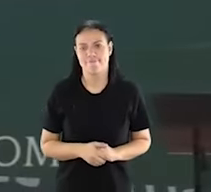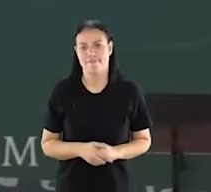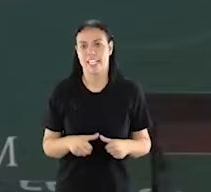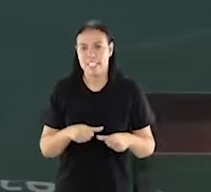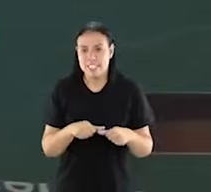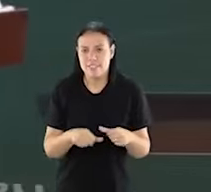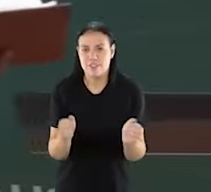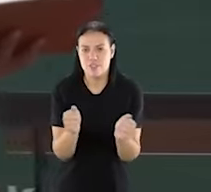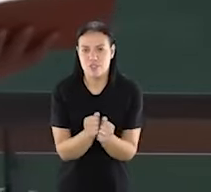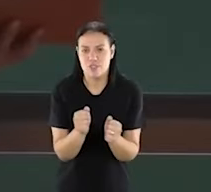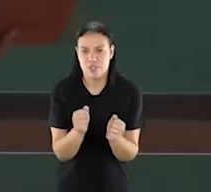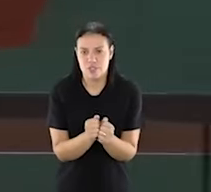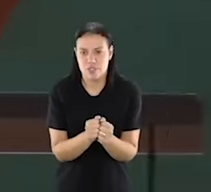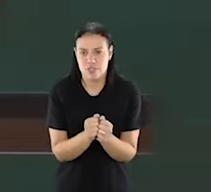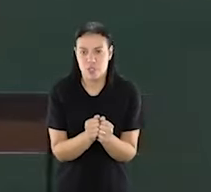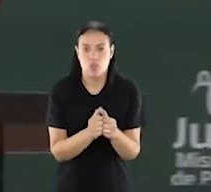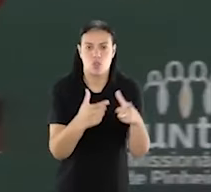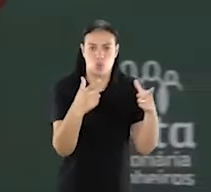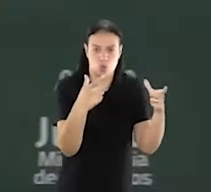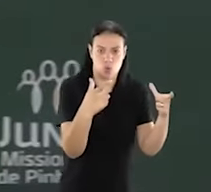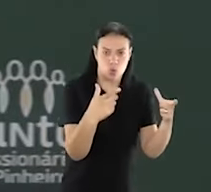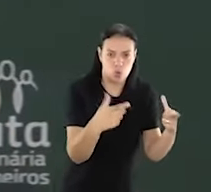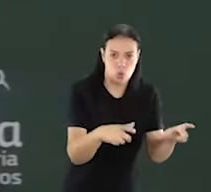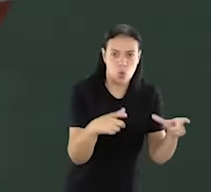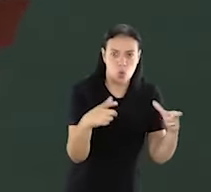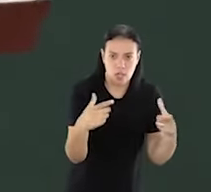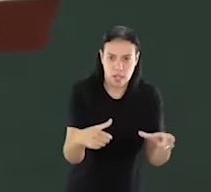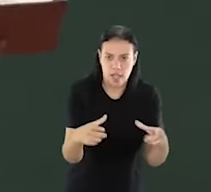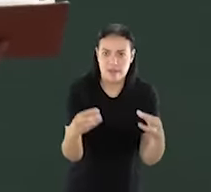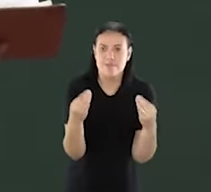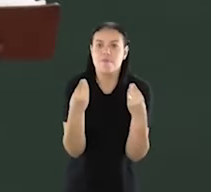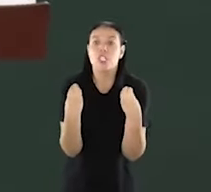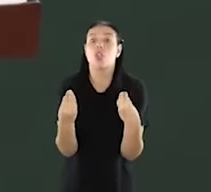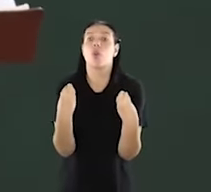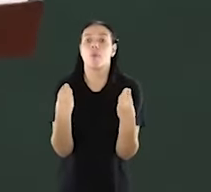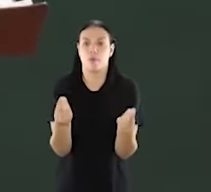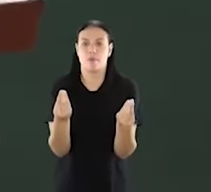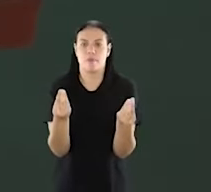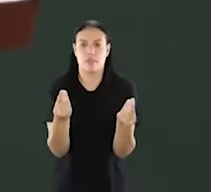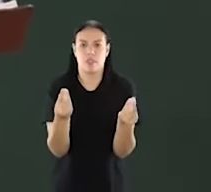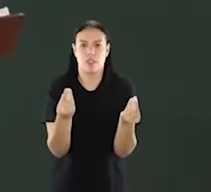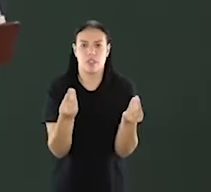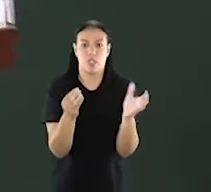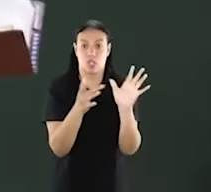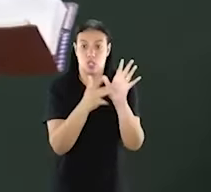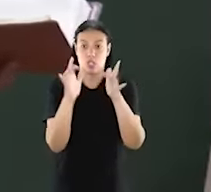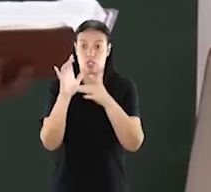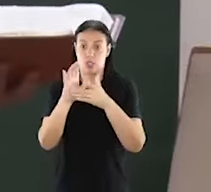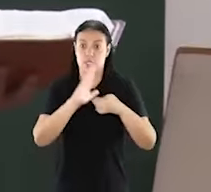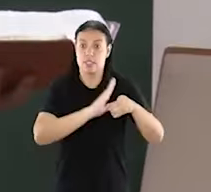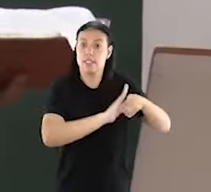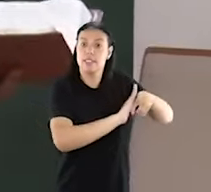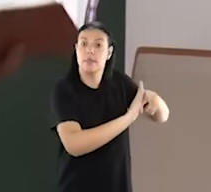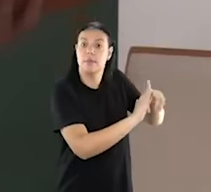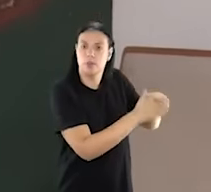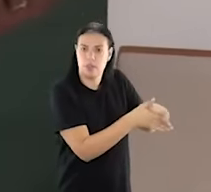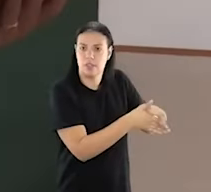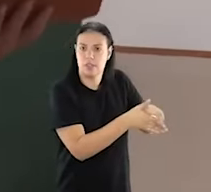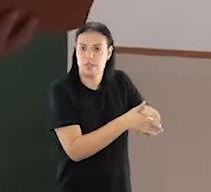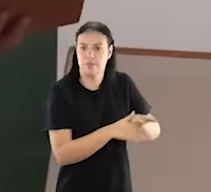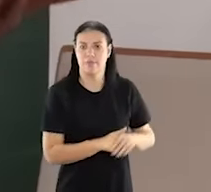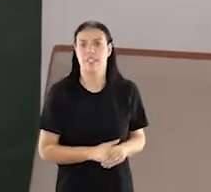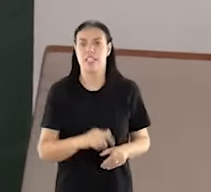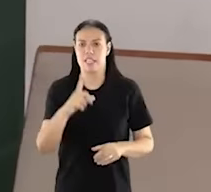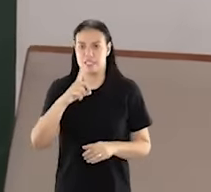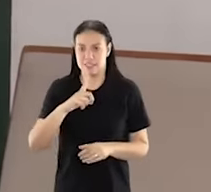Você repete comigo? Onde e como Jesus foi sepultado. A grande